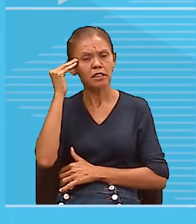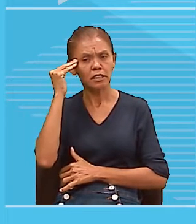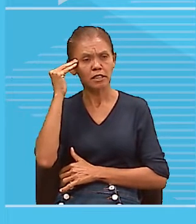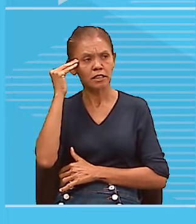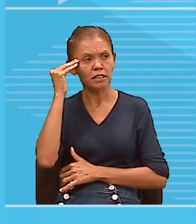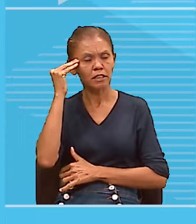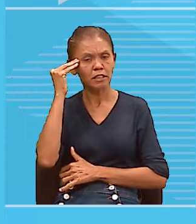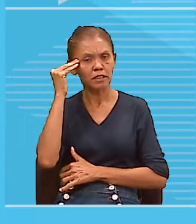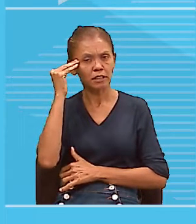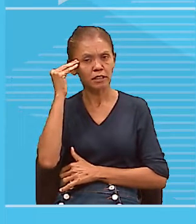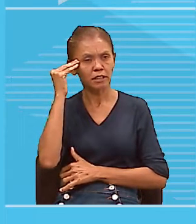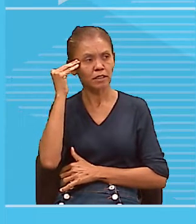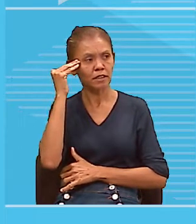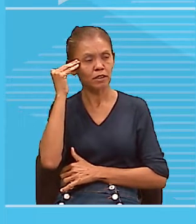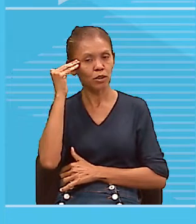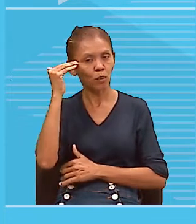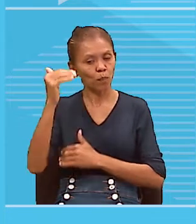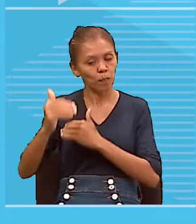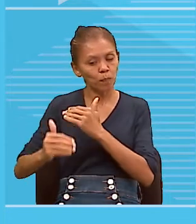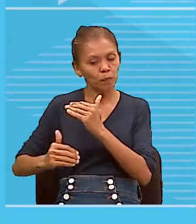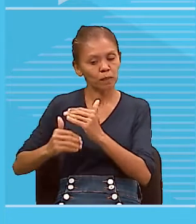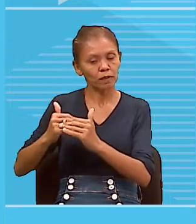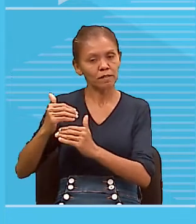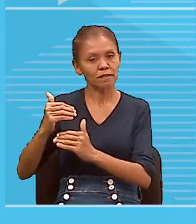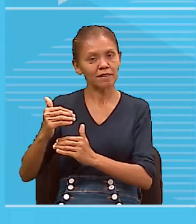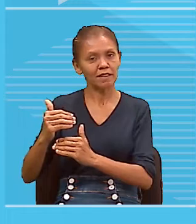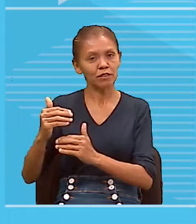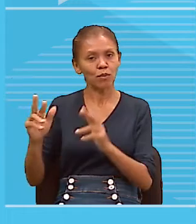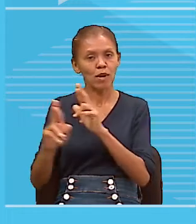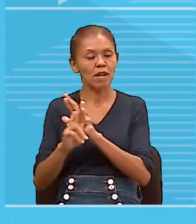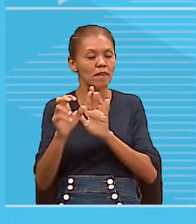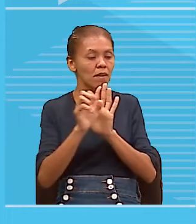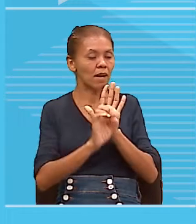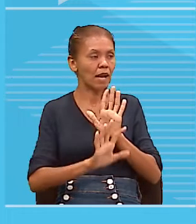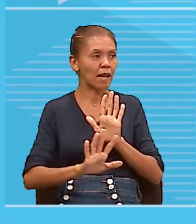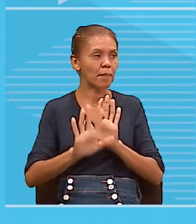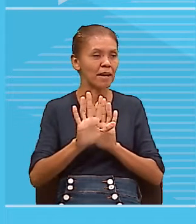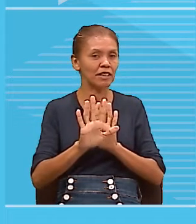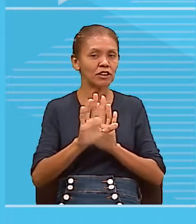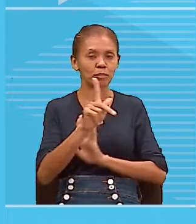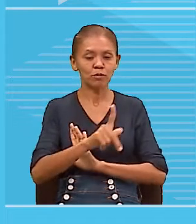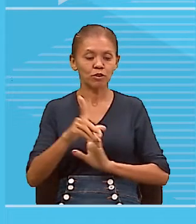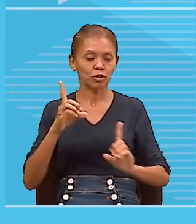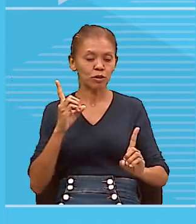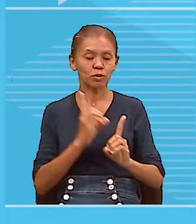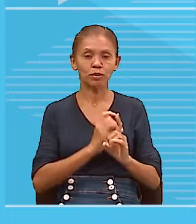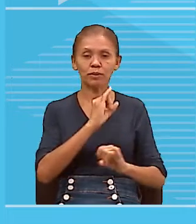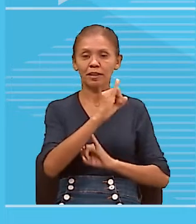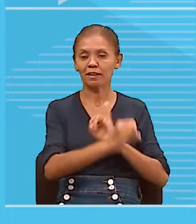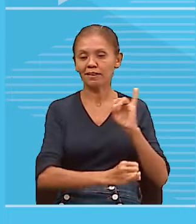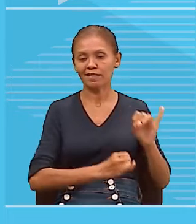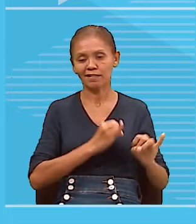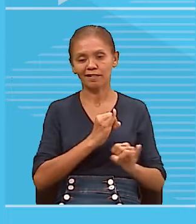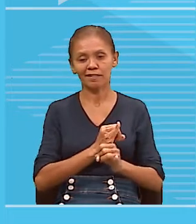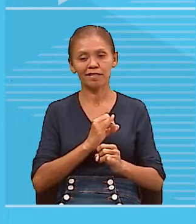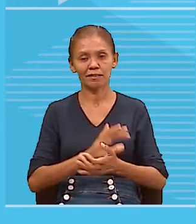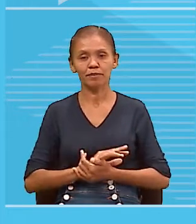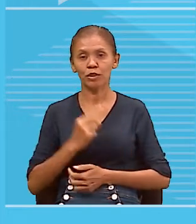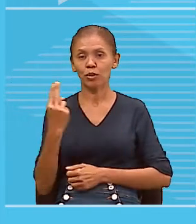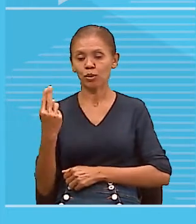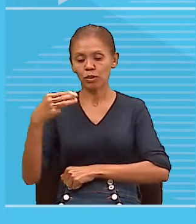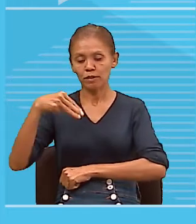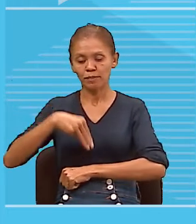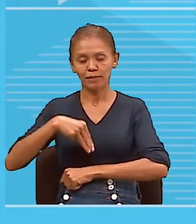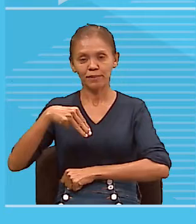vocês observam essa imagem aqui que eu achei na net que que vocês acham dessa imagem então eu vou dar